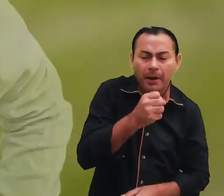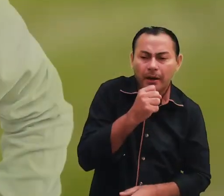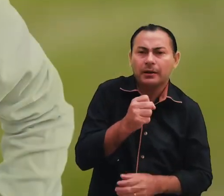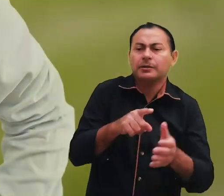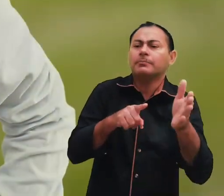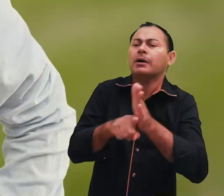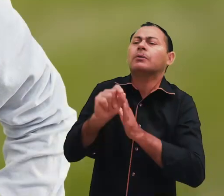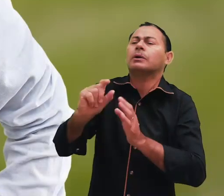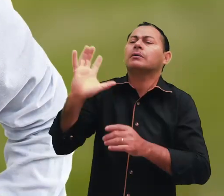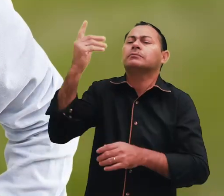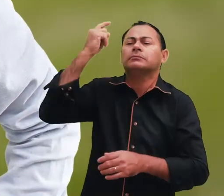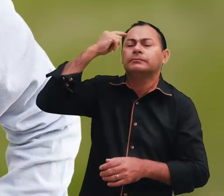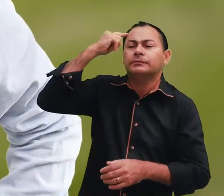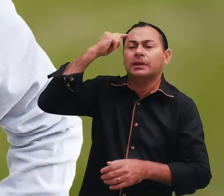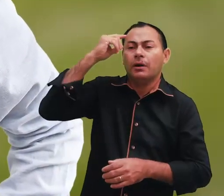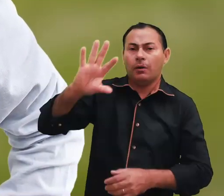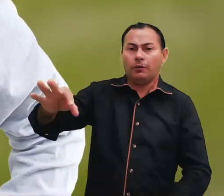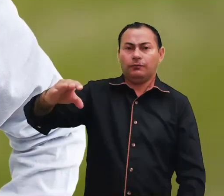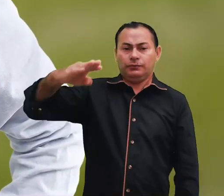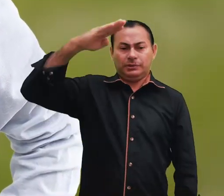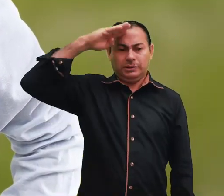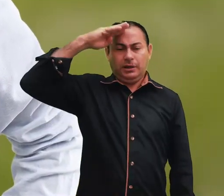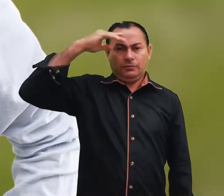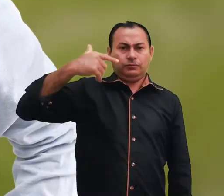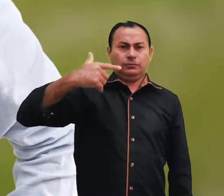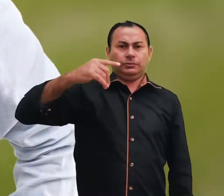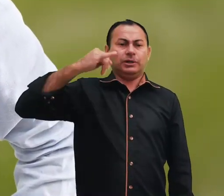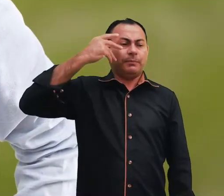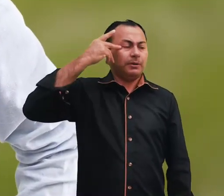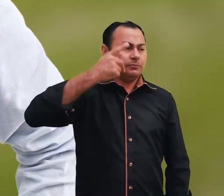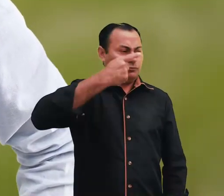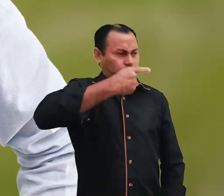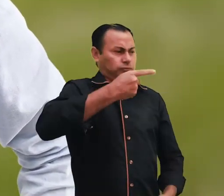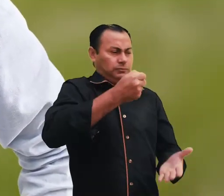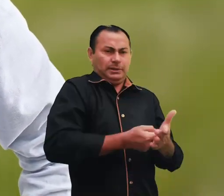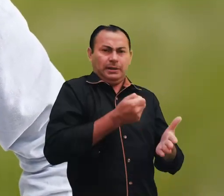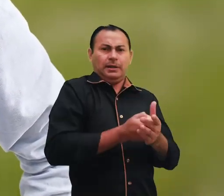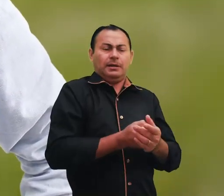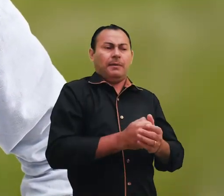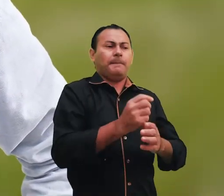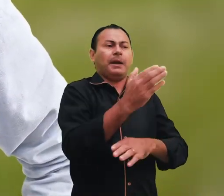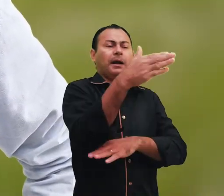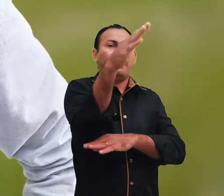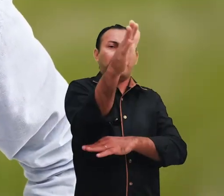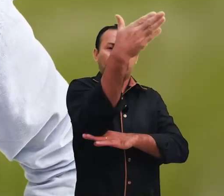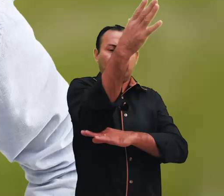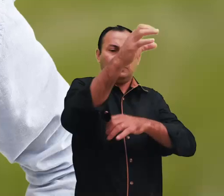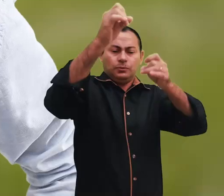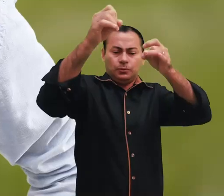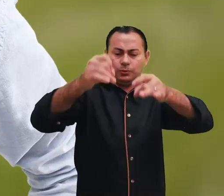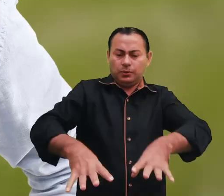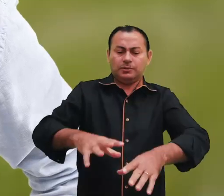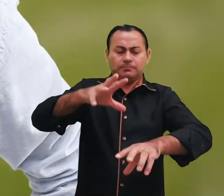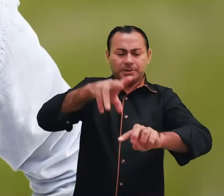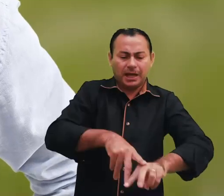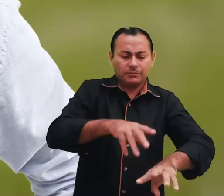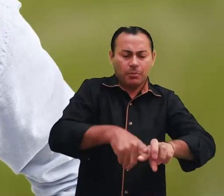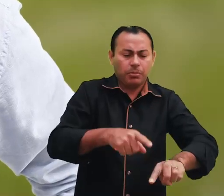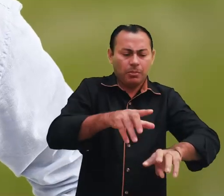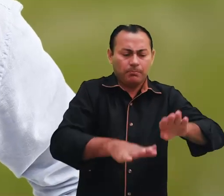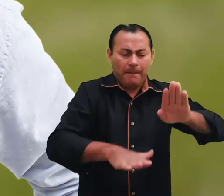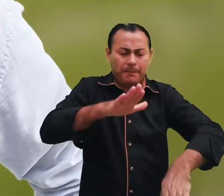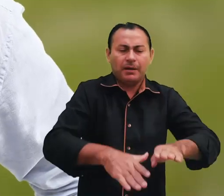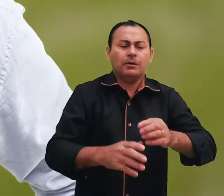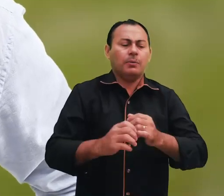ele o que passou por sua cabeça quando o oficial japonês o ameaçou com a arma e exigiu que ele pisasse e cuspisse nas bandeiras.